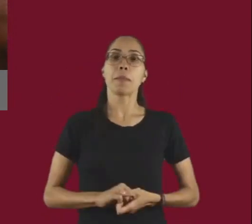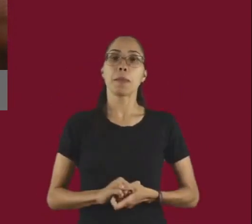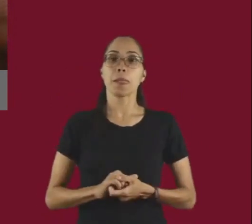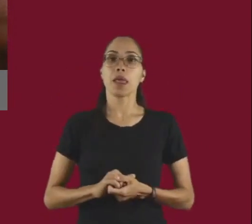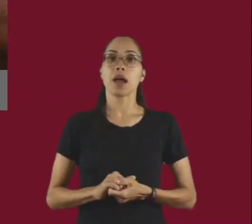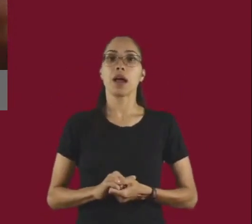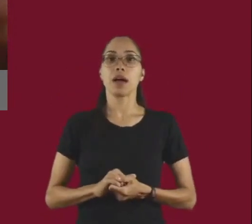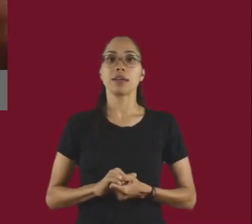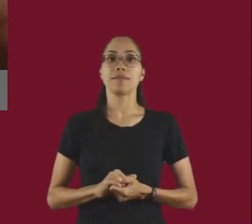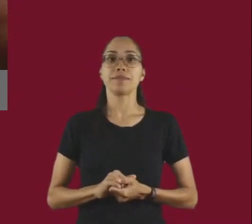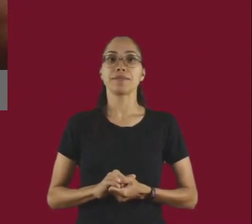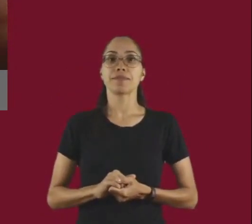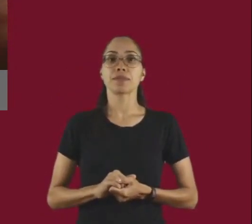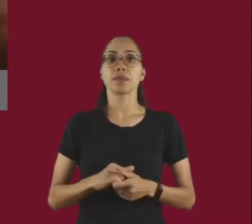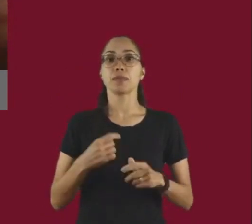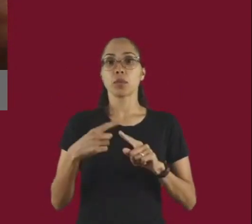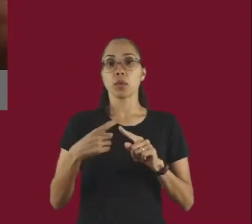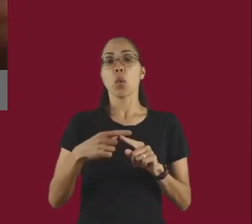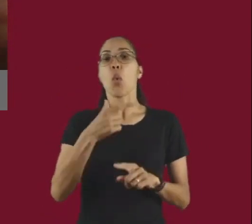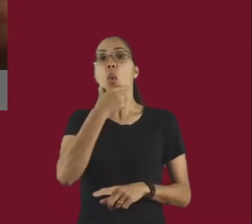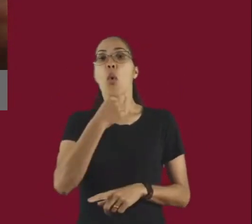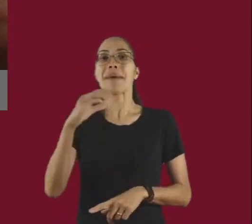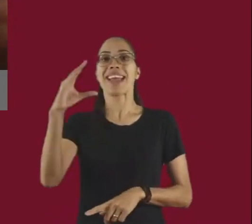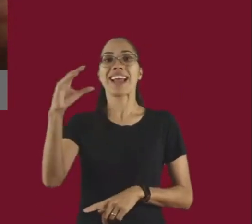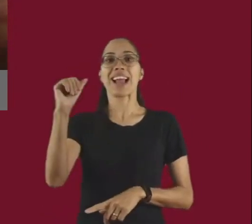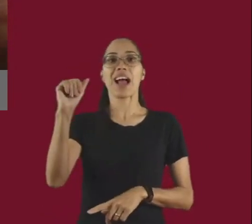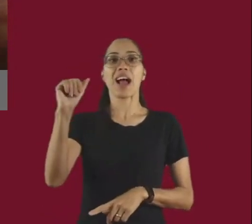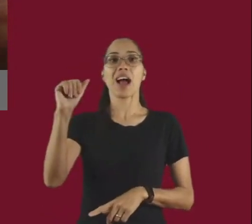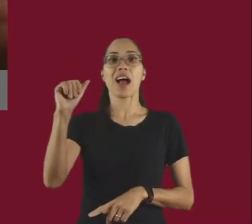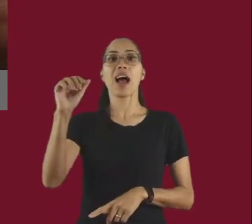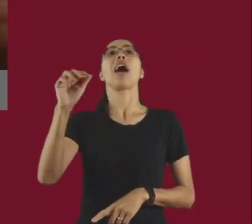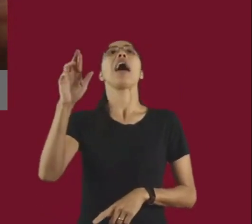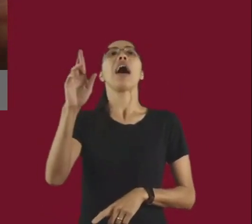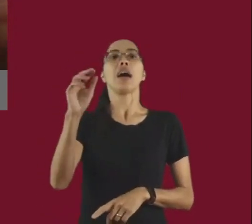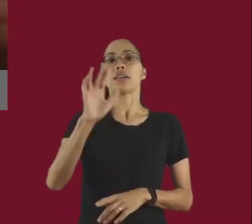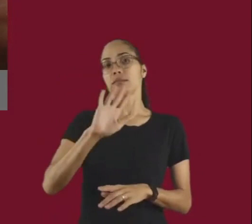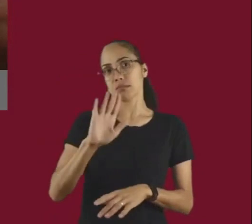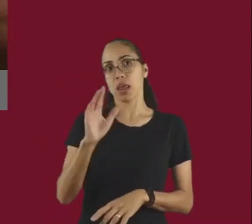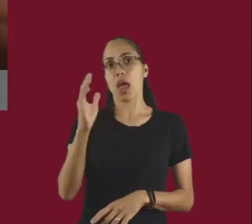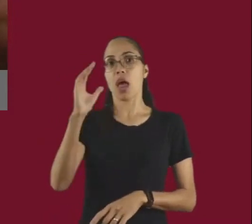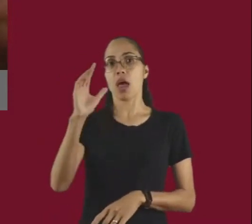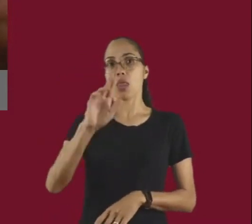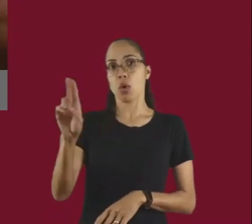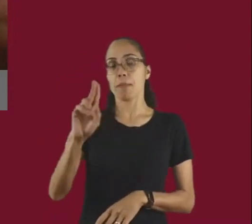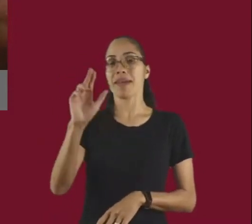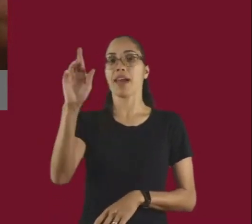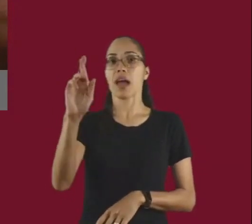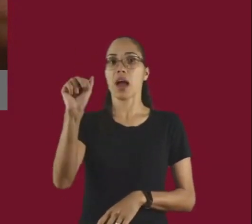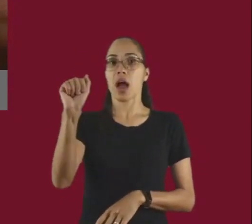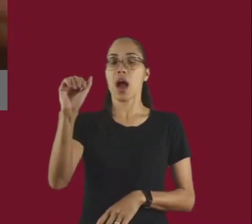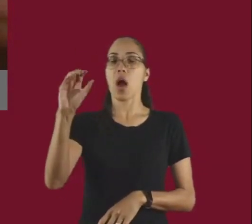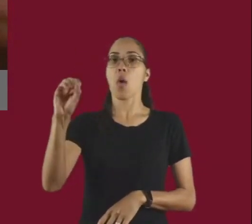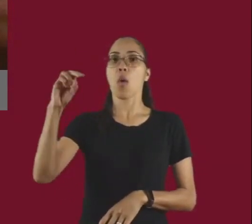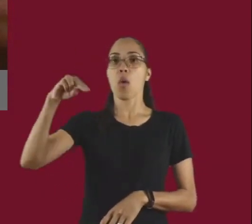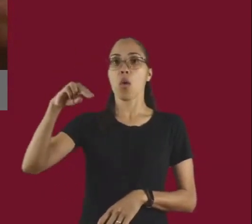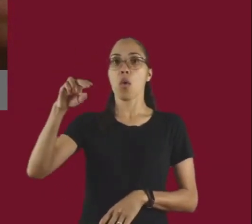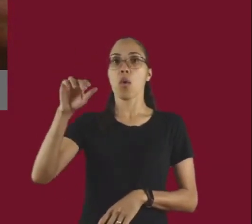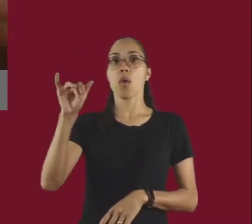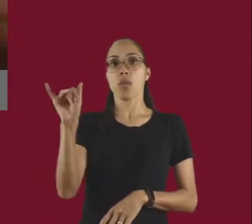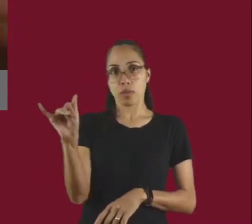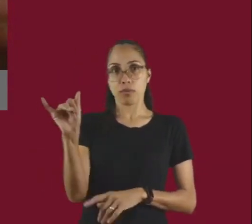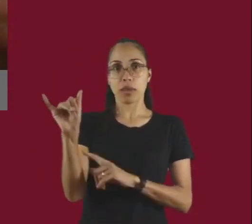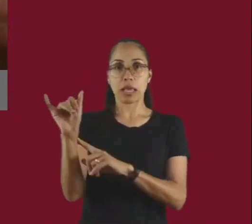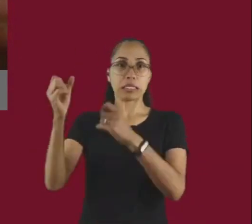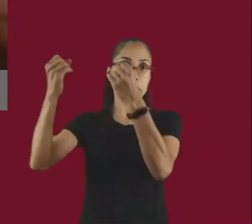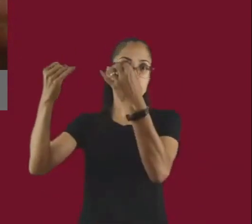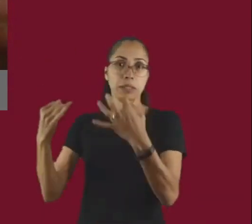vezes. E é um alerta dos cientistas de décadas atrás. Se sabia que